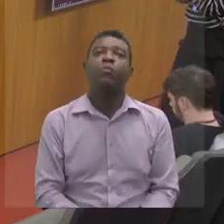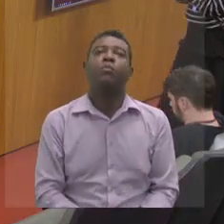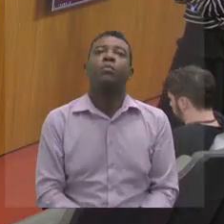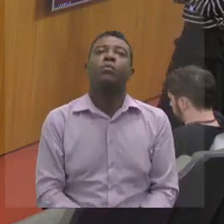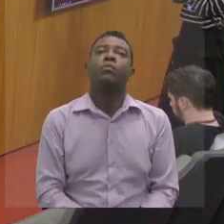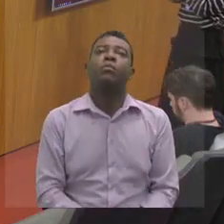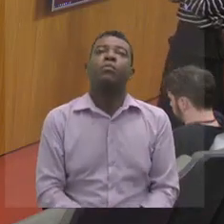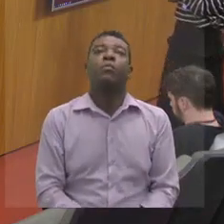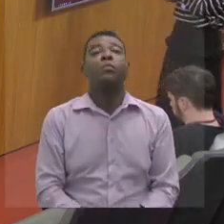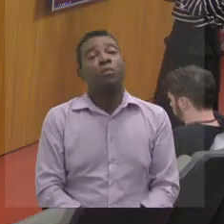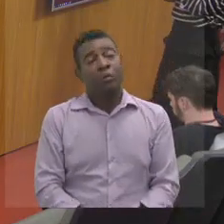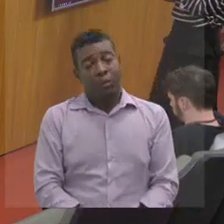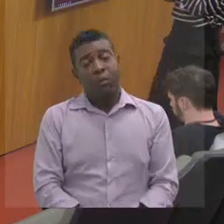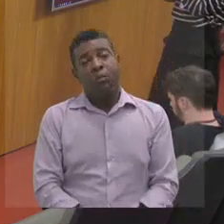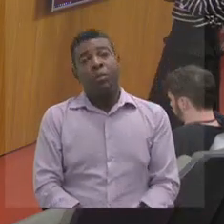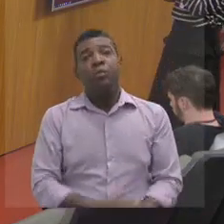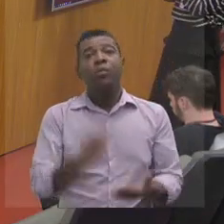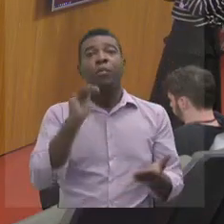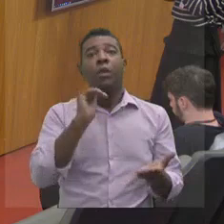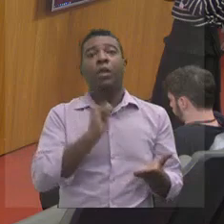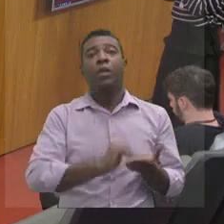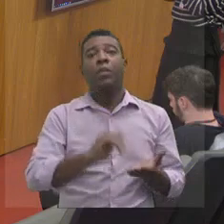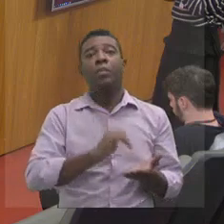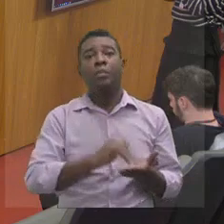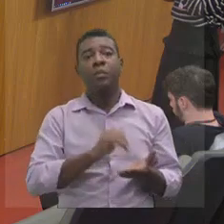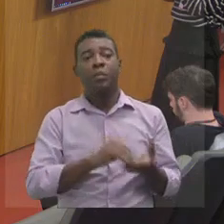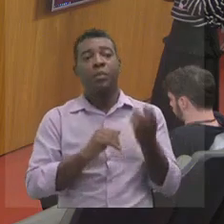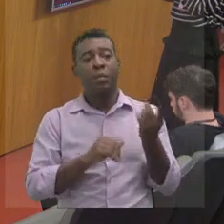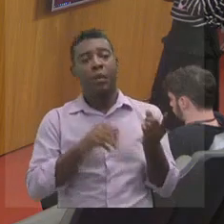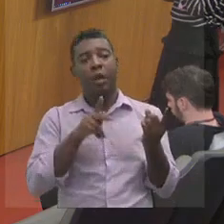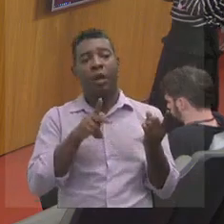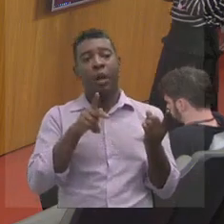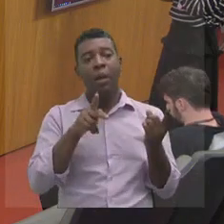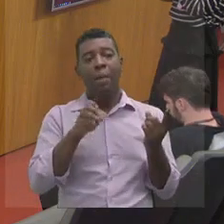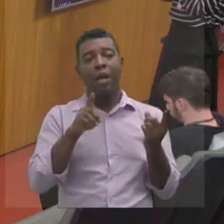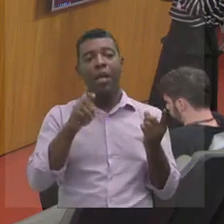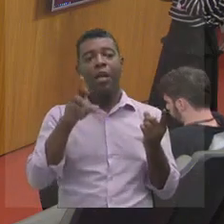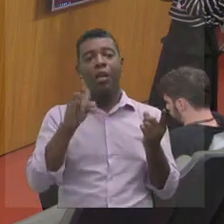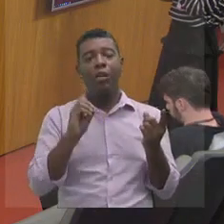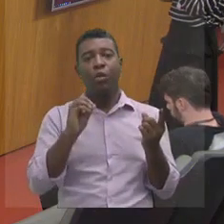secretário Pedro Bruno cumprimento